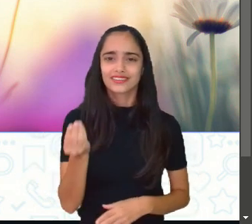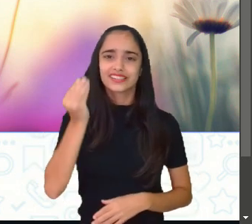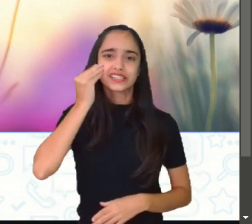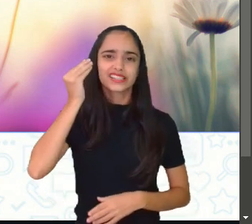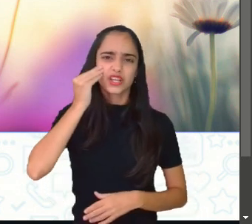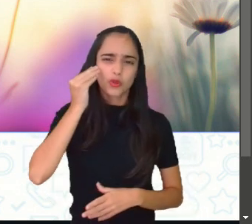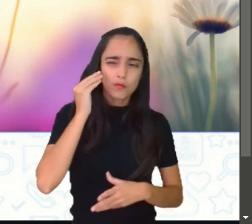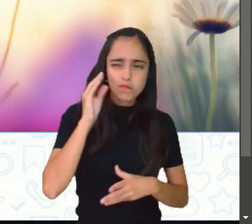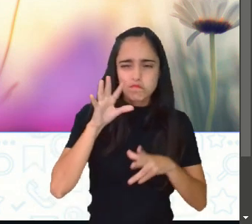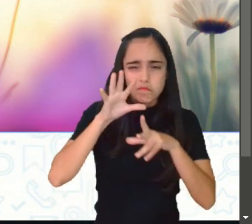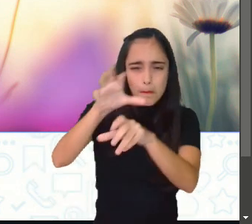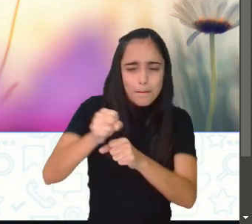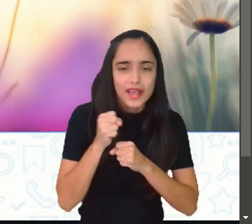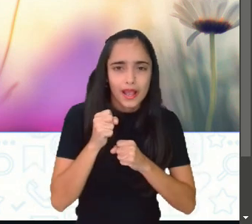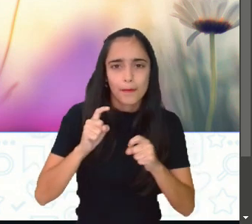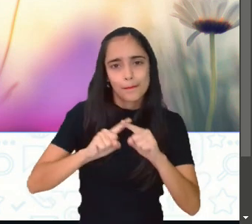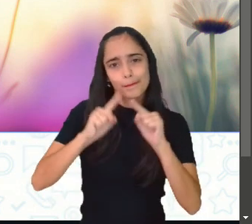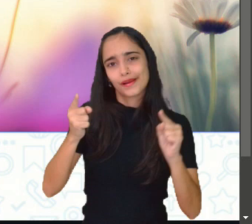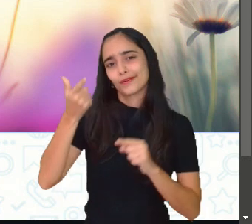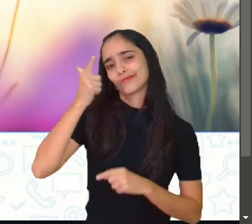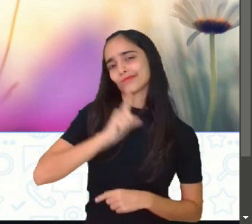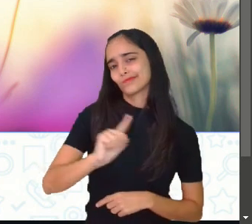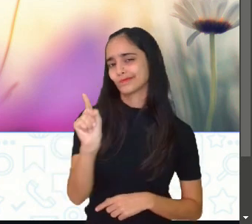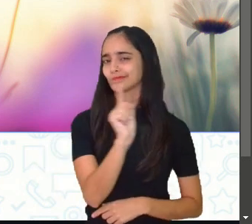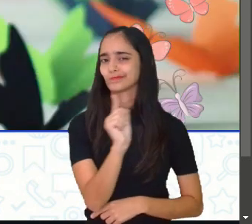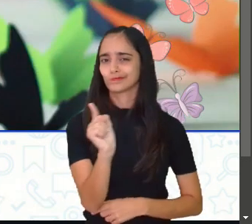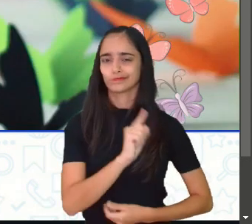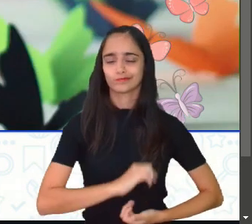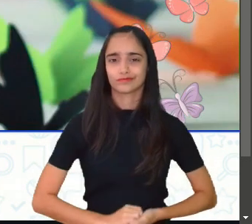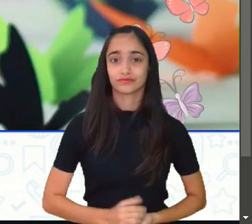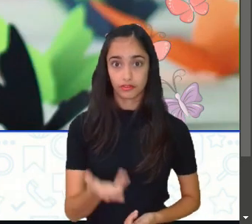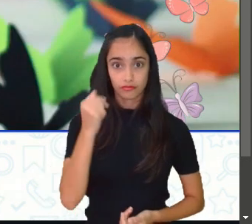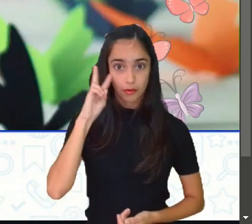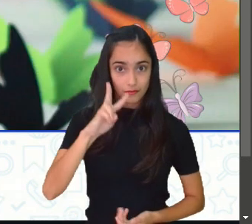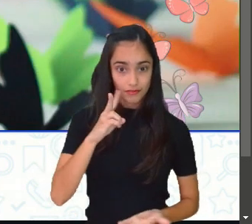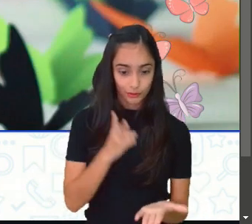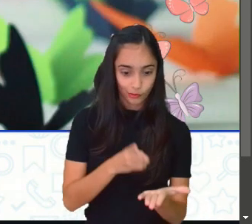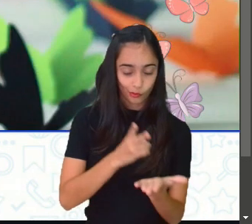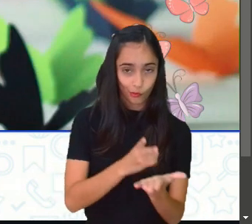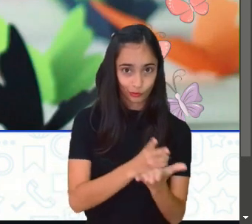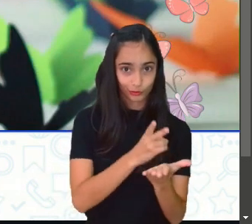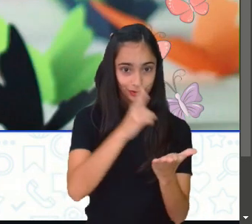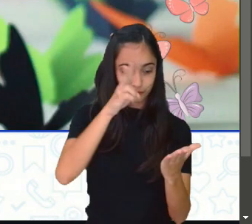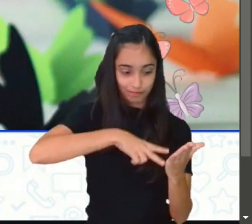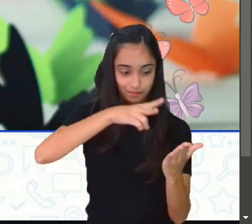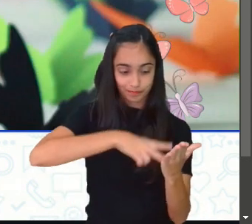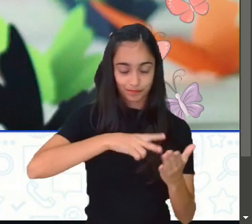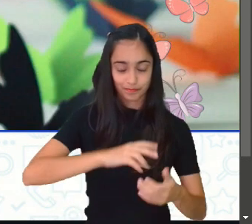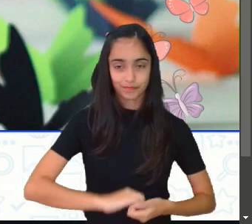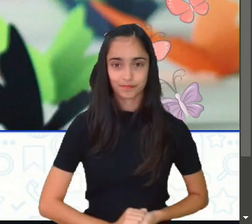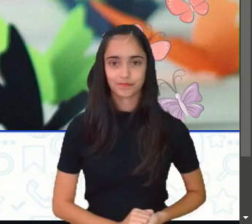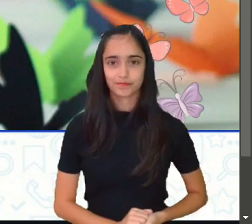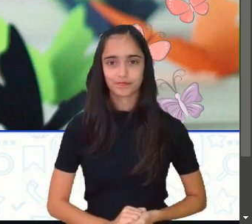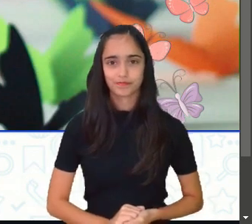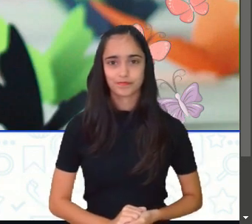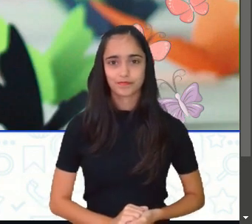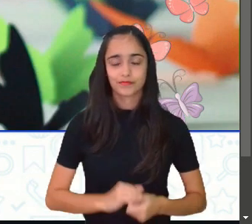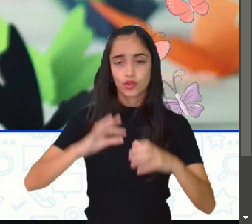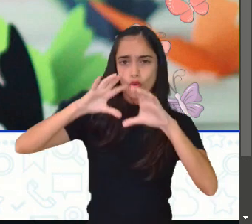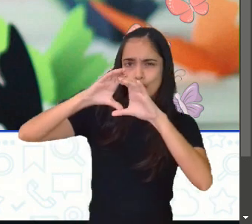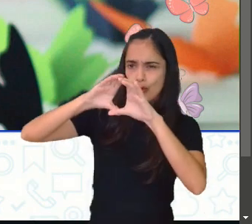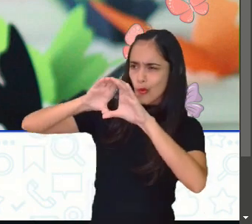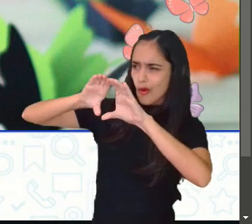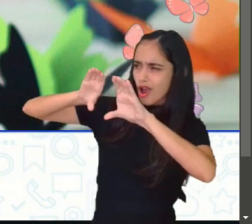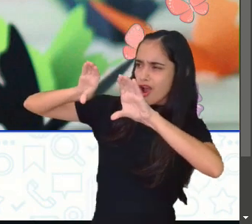capturá-la, ela ainda não consegue, certo? Vamos ver o que mais acontece no texto? O céu limpo. Onde